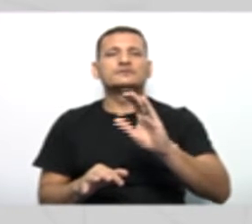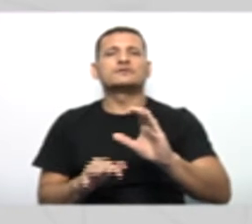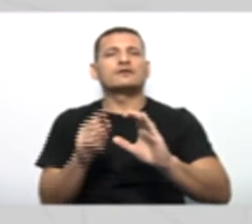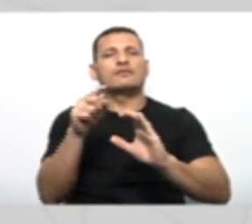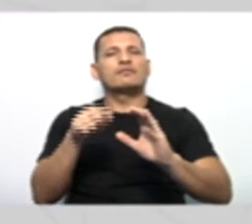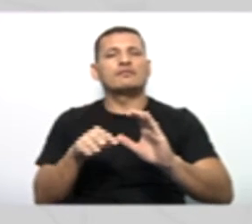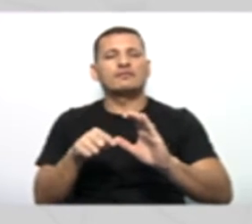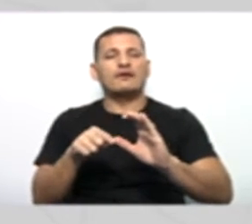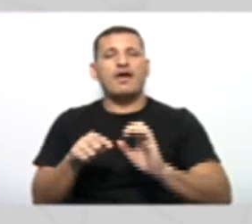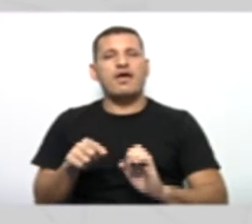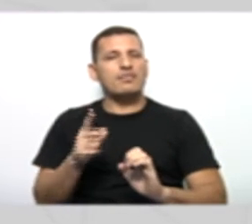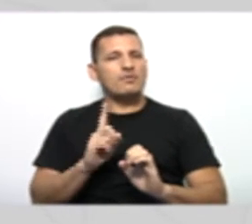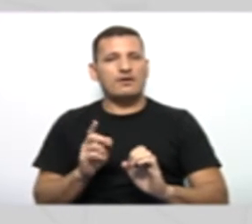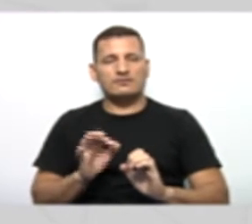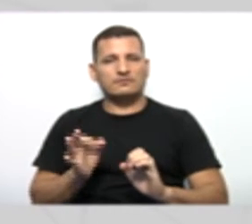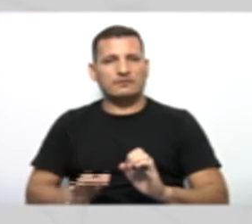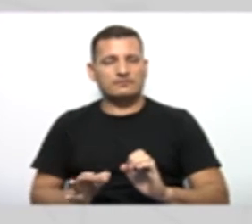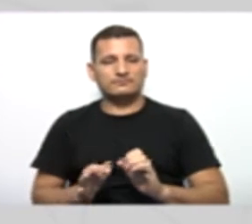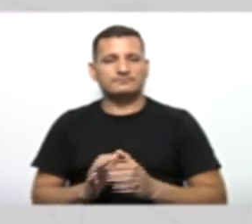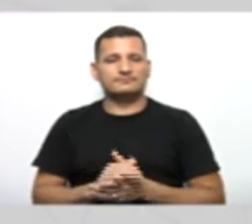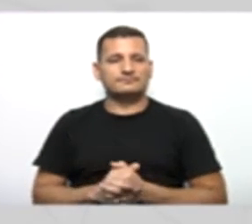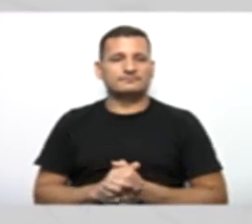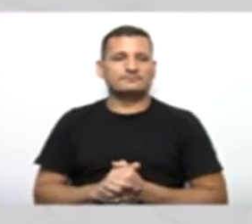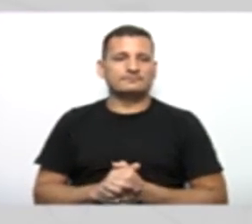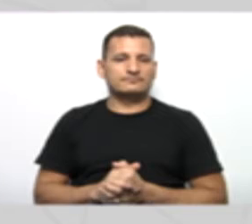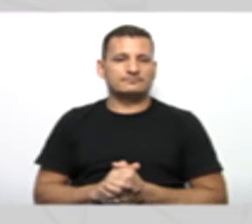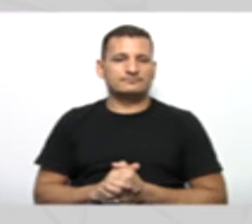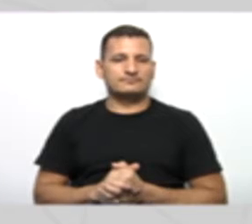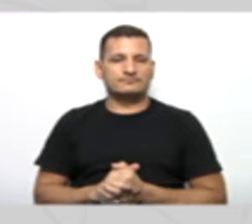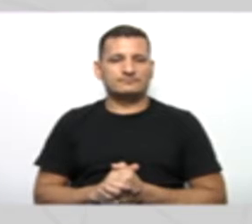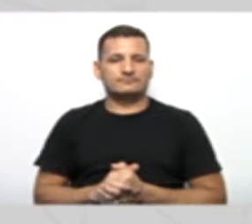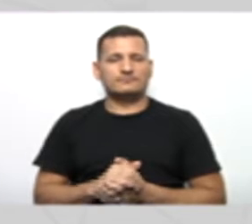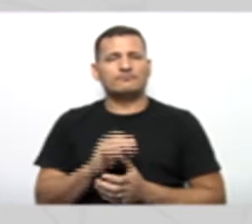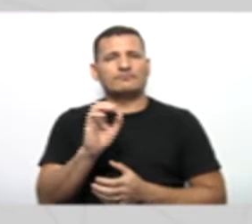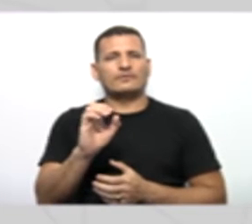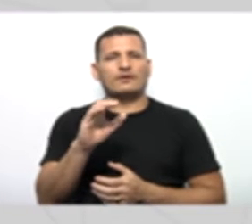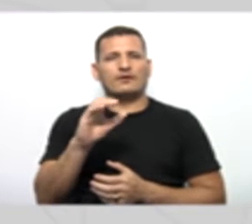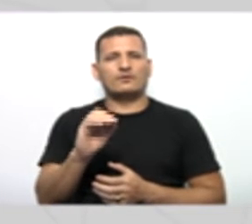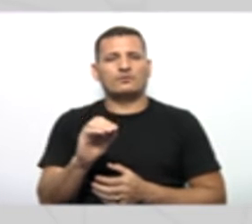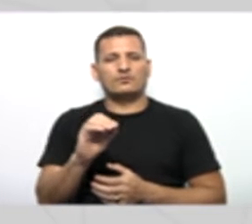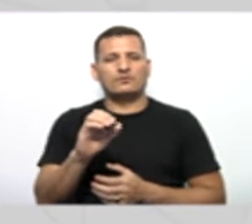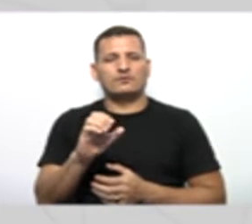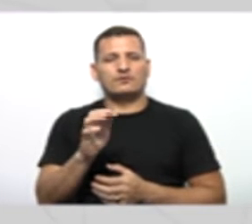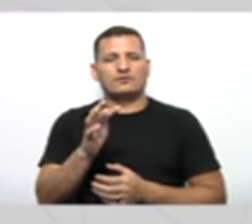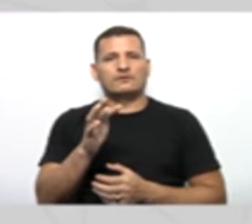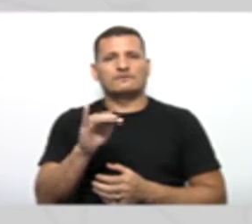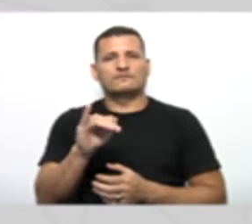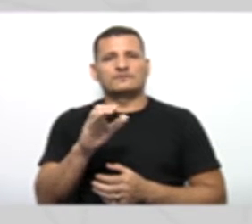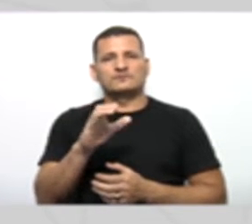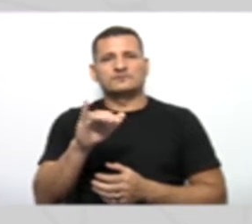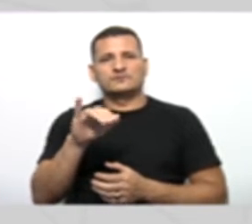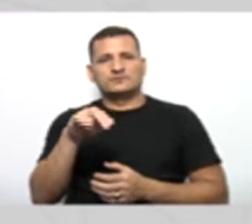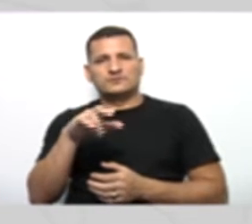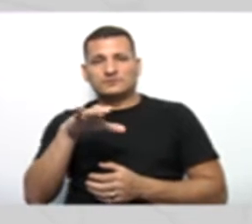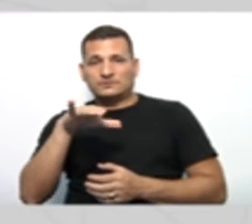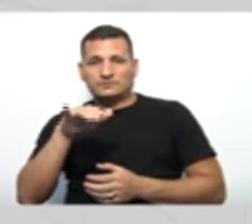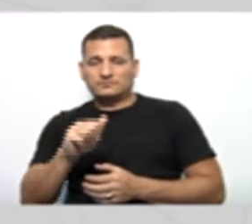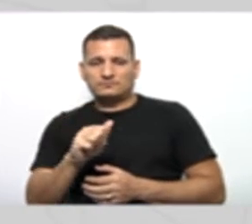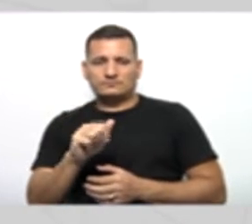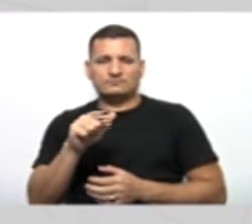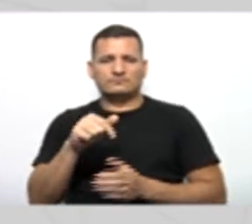é ecoeficiência? É um método utilizado pelas empresas para economizar dinheiro com